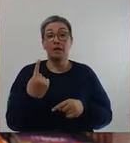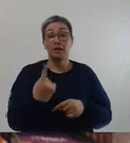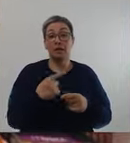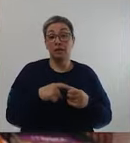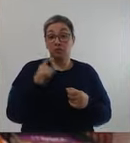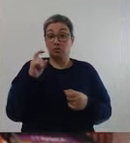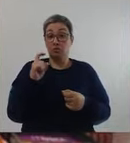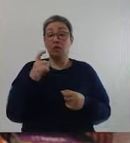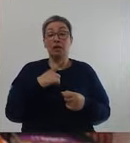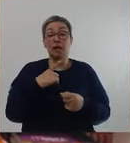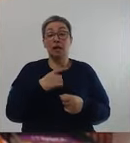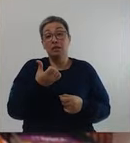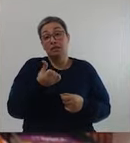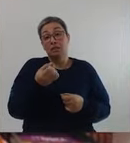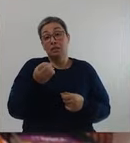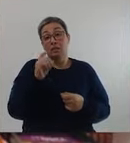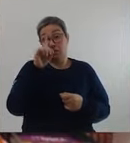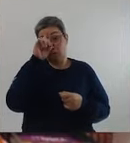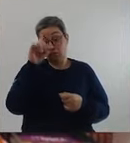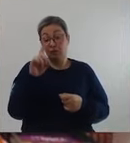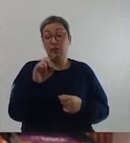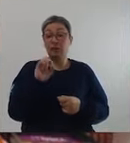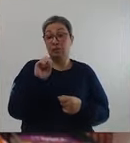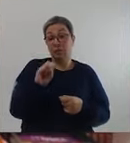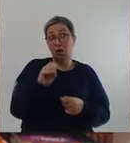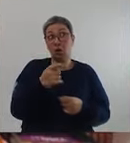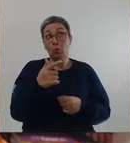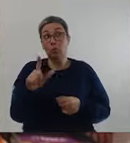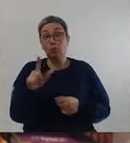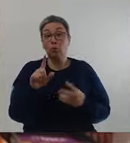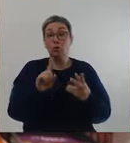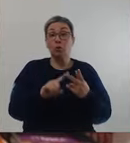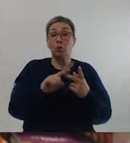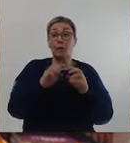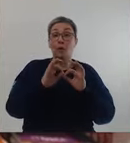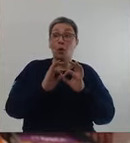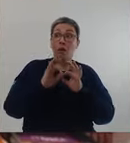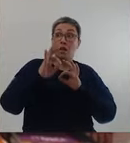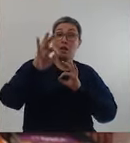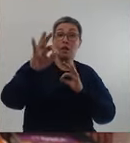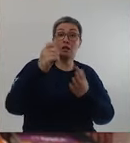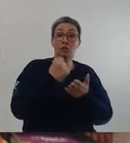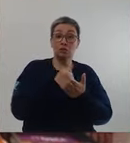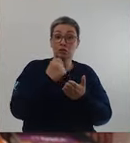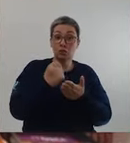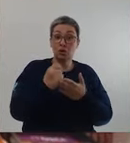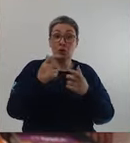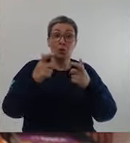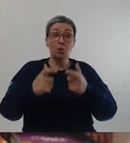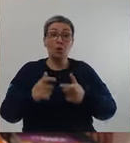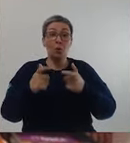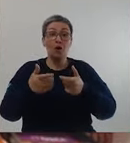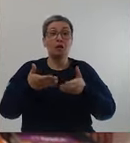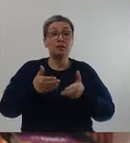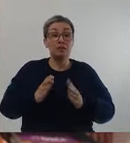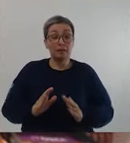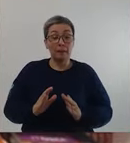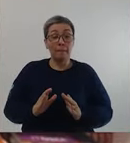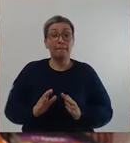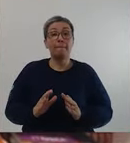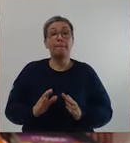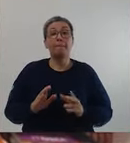tá? Ela tem 60 dias, né? Outro caso é se a distância do cartório para o local do nascimento